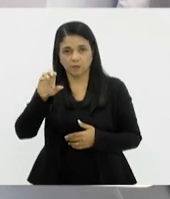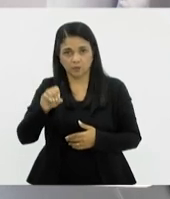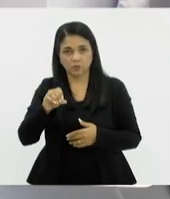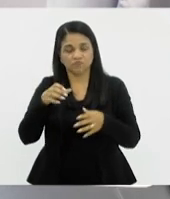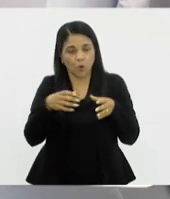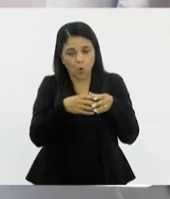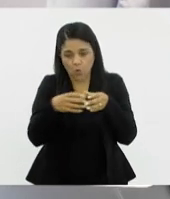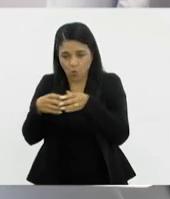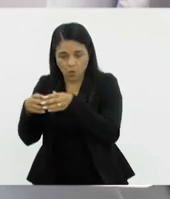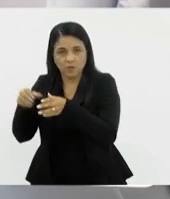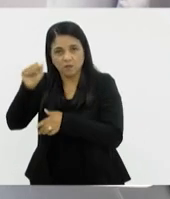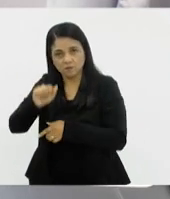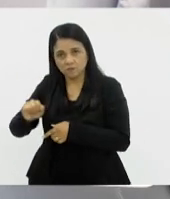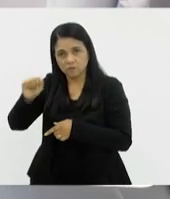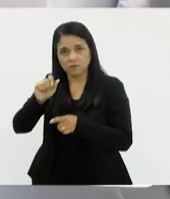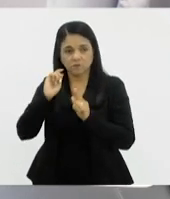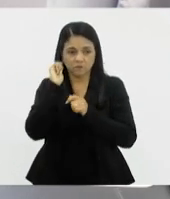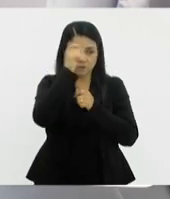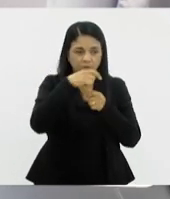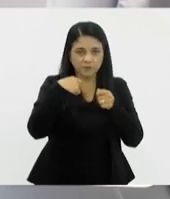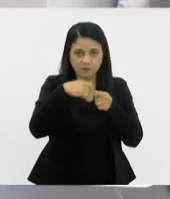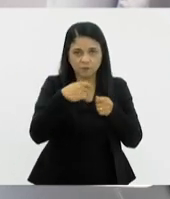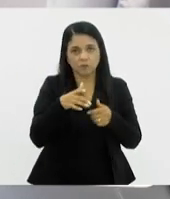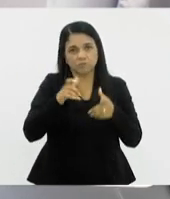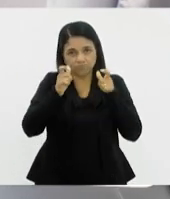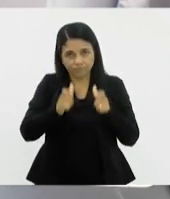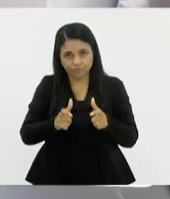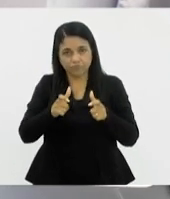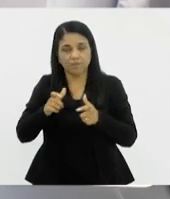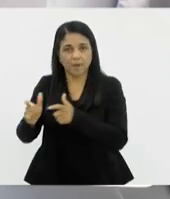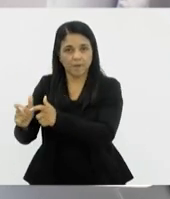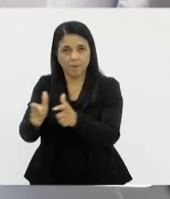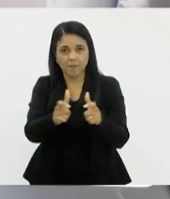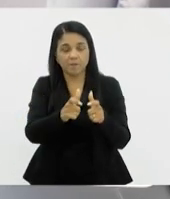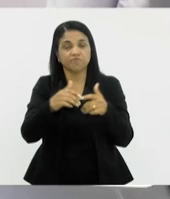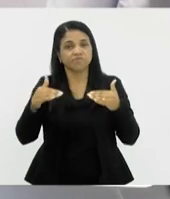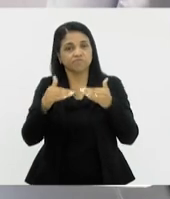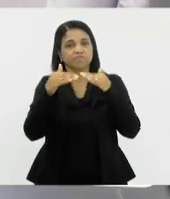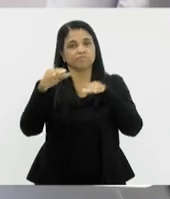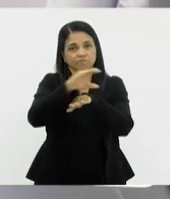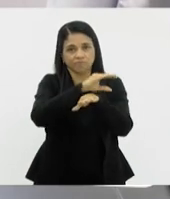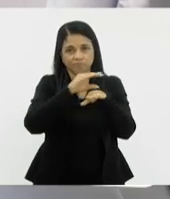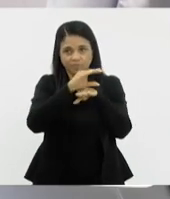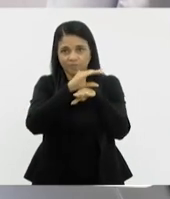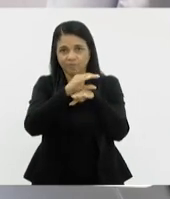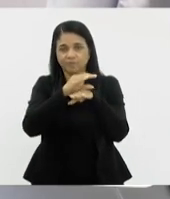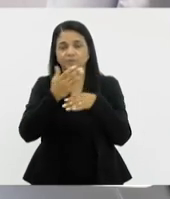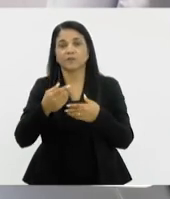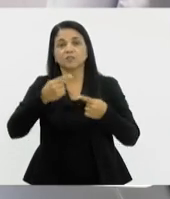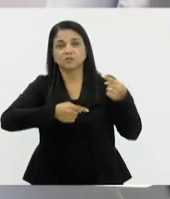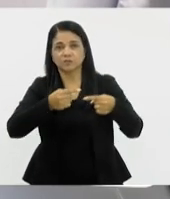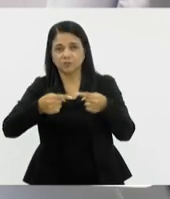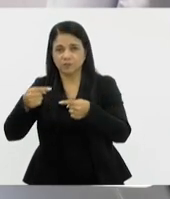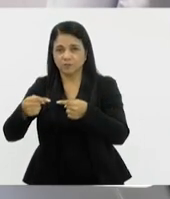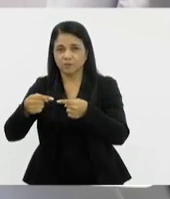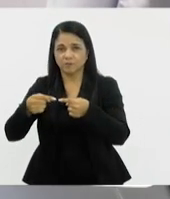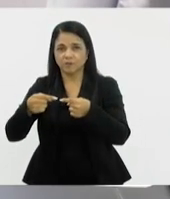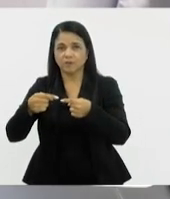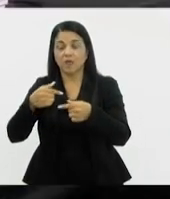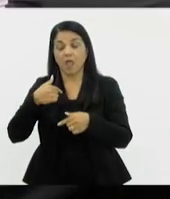colônias e associações de pescadores locais. O parecer é pela constitucionalidade. Em discussão. Em plenário eu